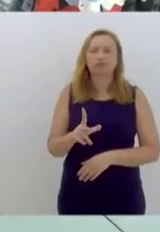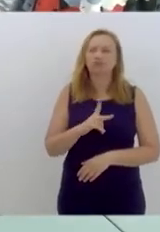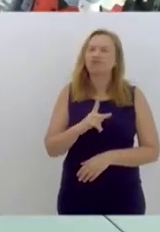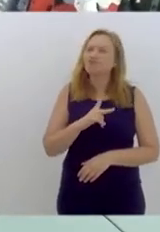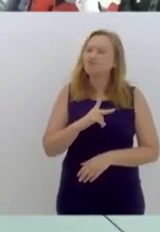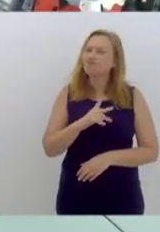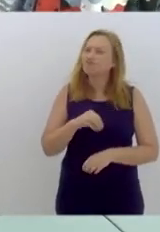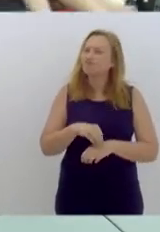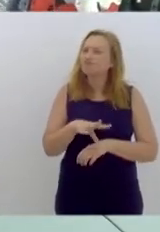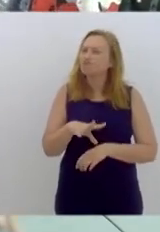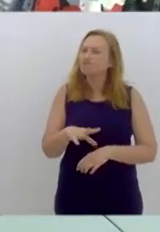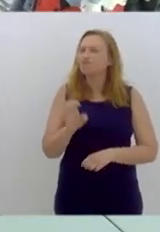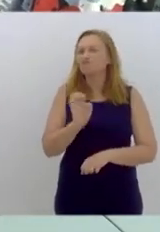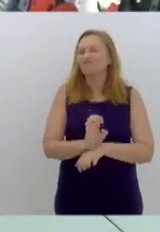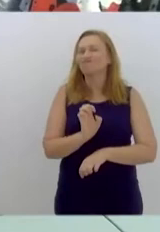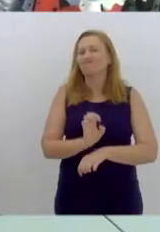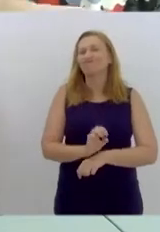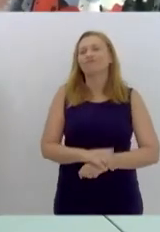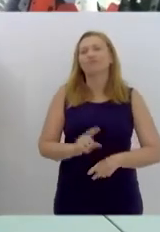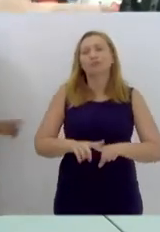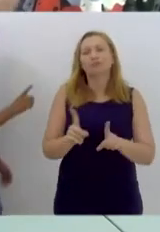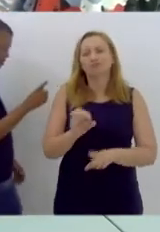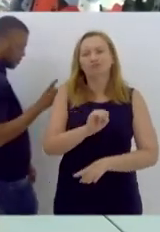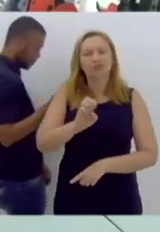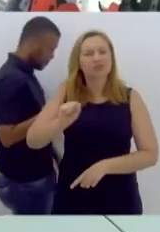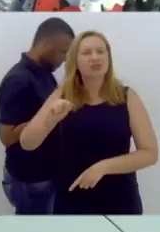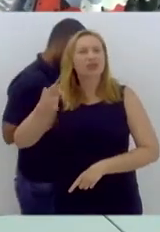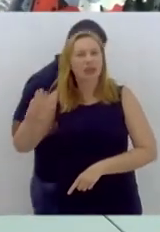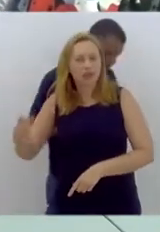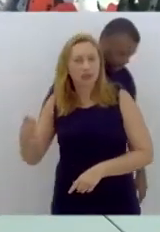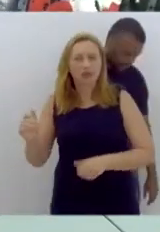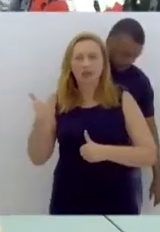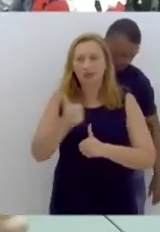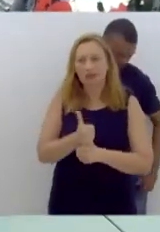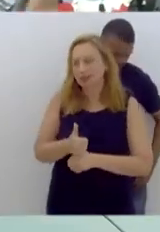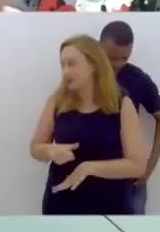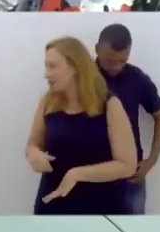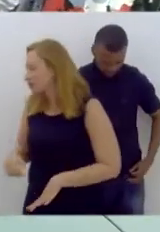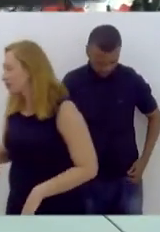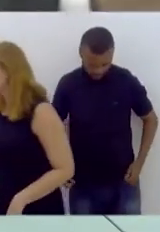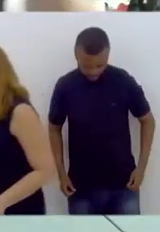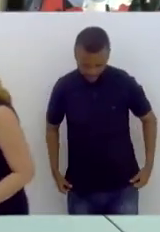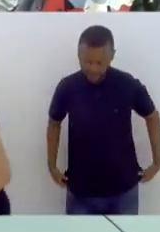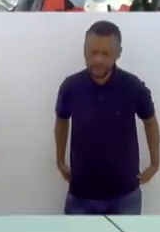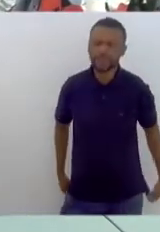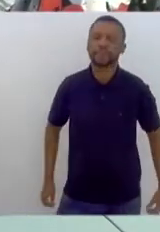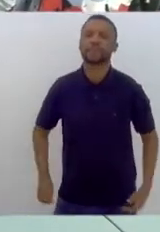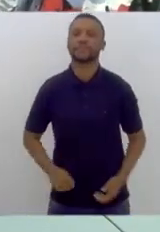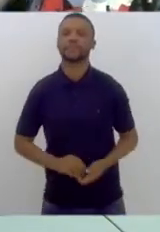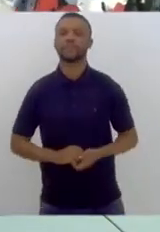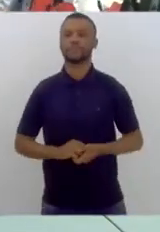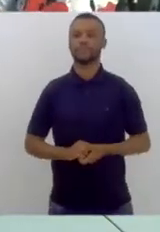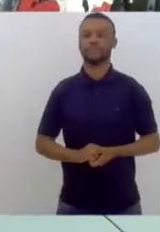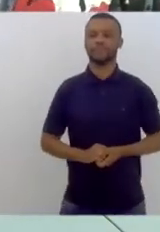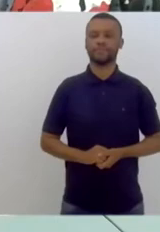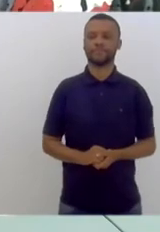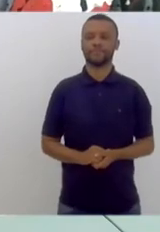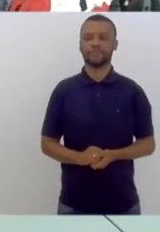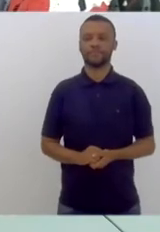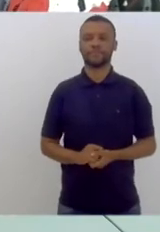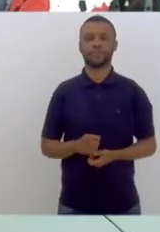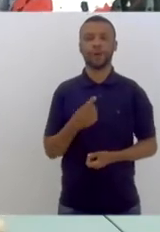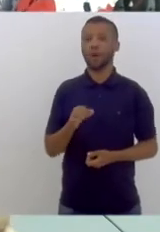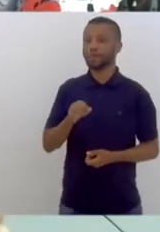o seu próprio indicador estadual. Mas o SAEB é muito bem reconhecido e poderia ser um período transitório a sua utilização